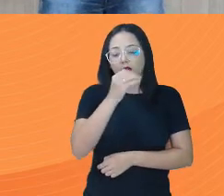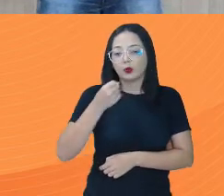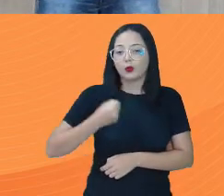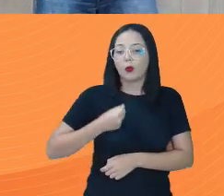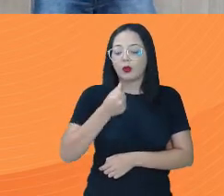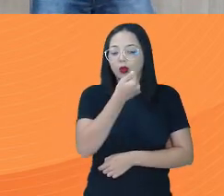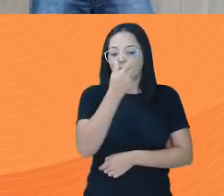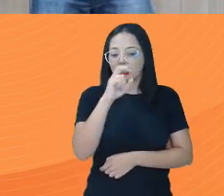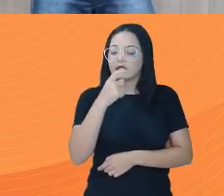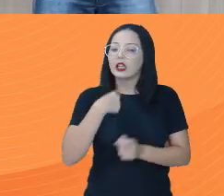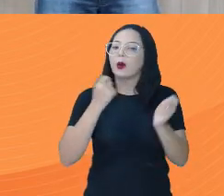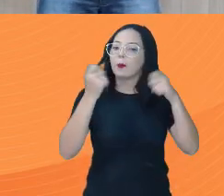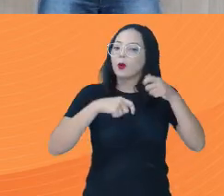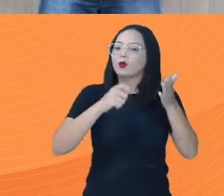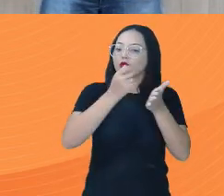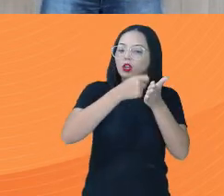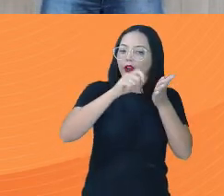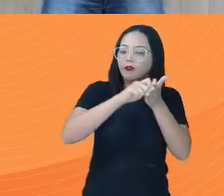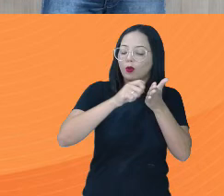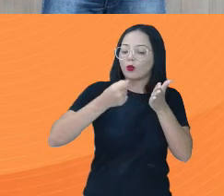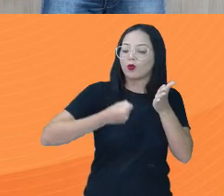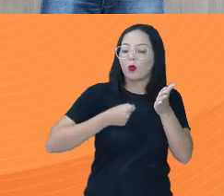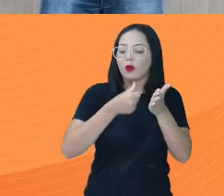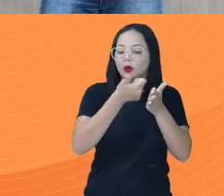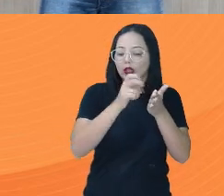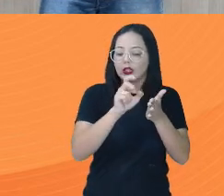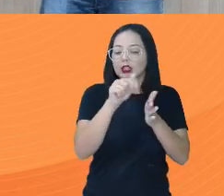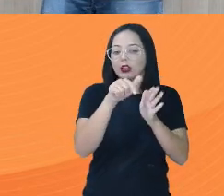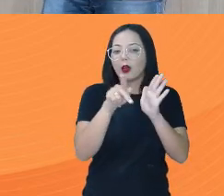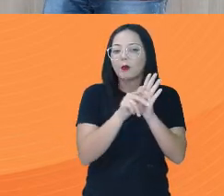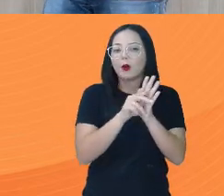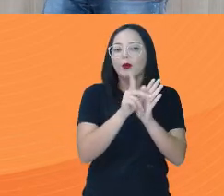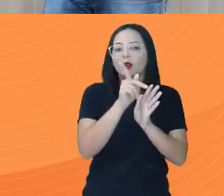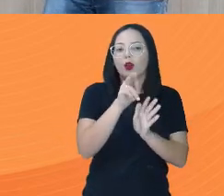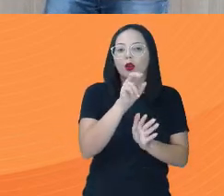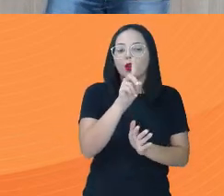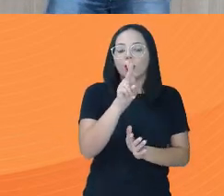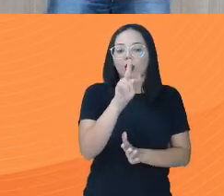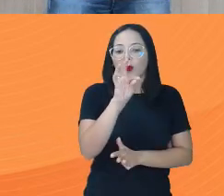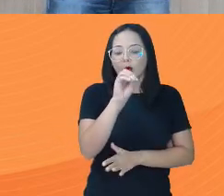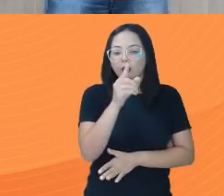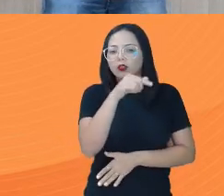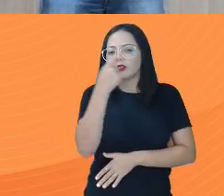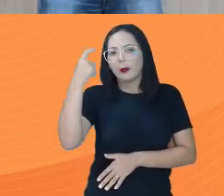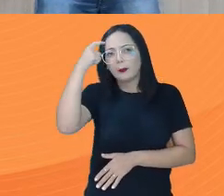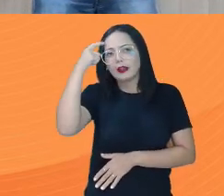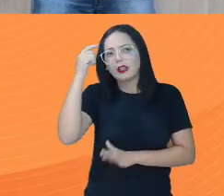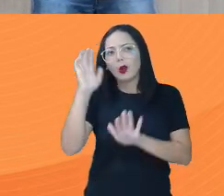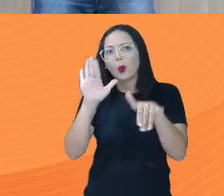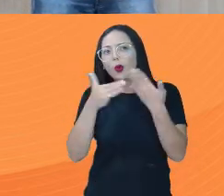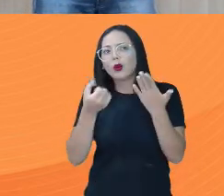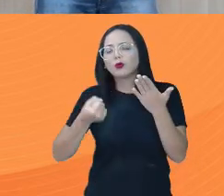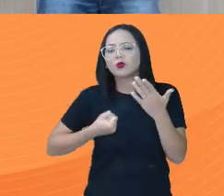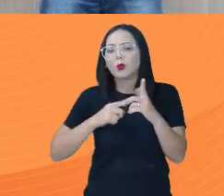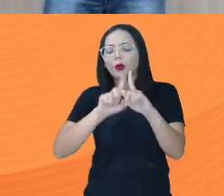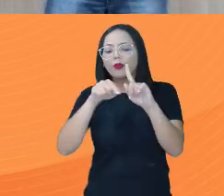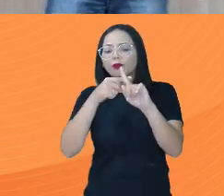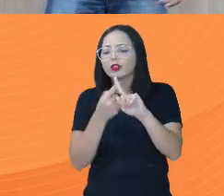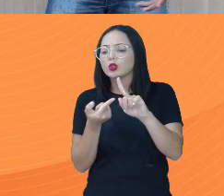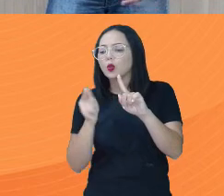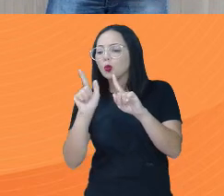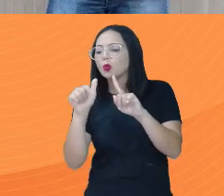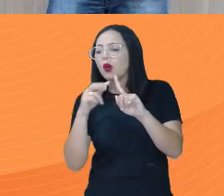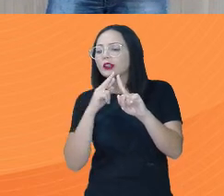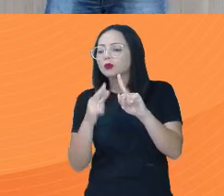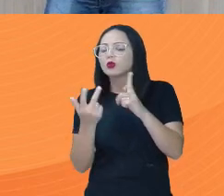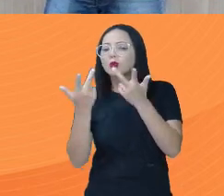posso escrever aí o número 15 como o produto de dois números. Então, tu vai e pensa, qual número que multiplicado por outro